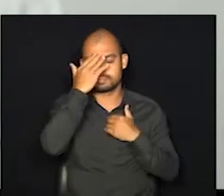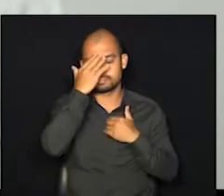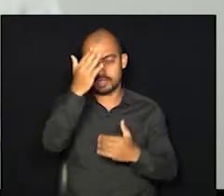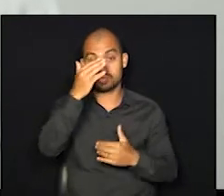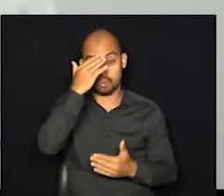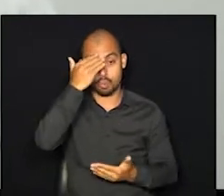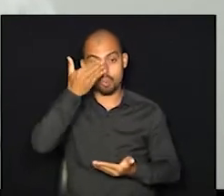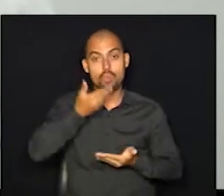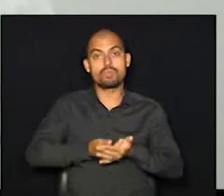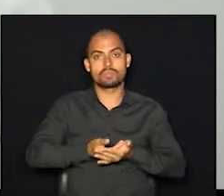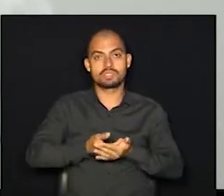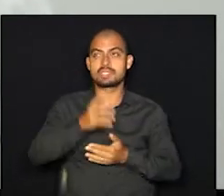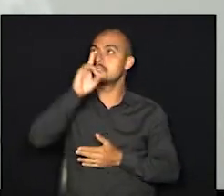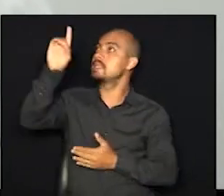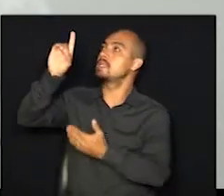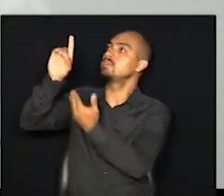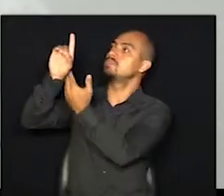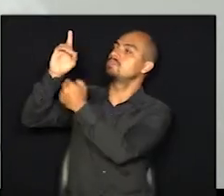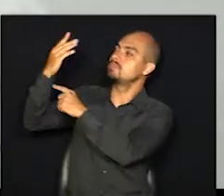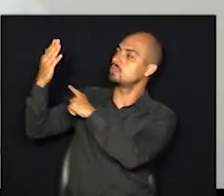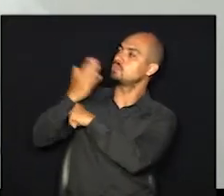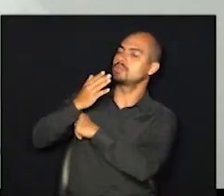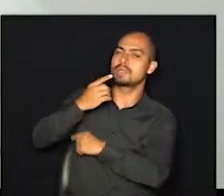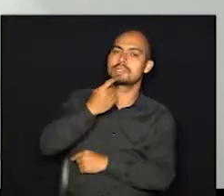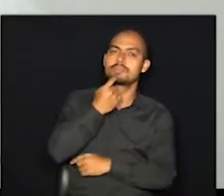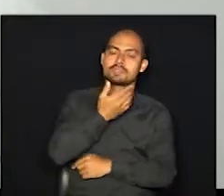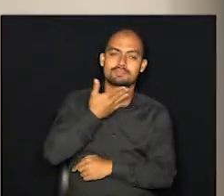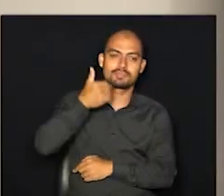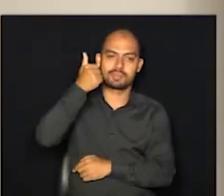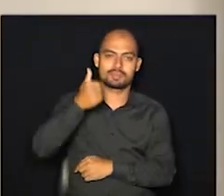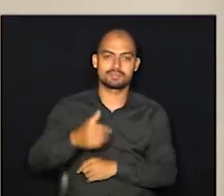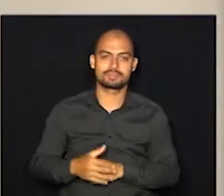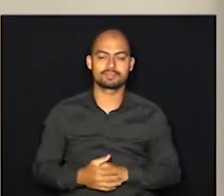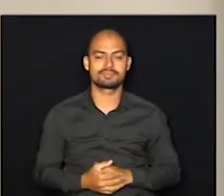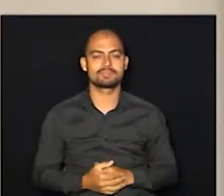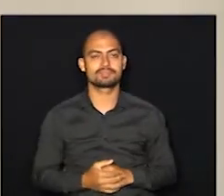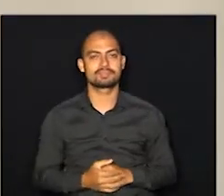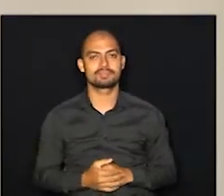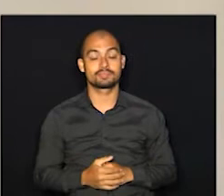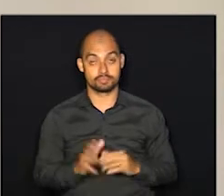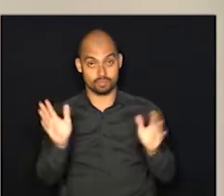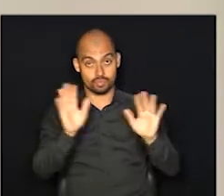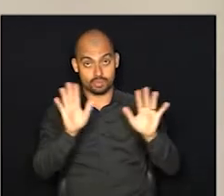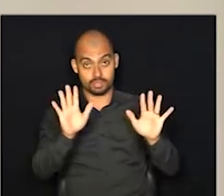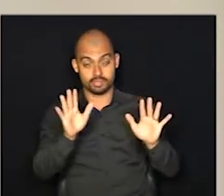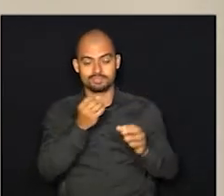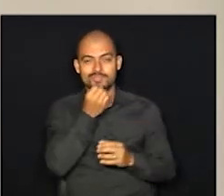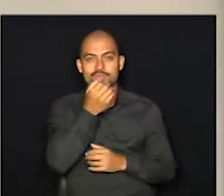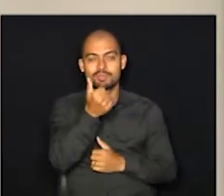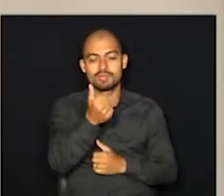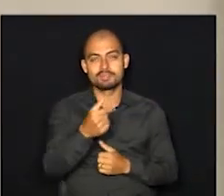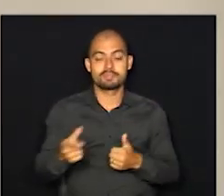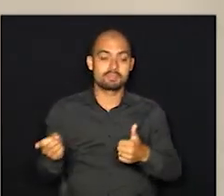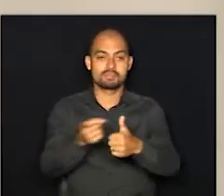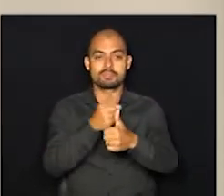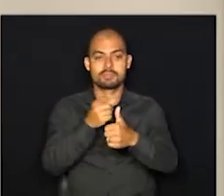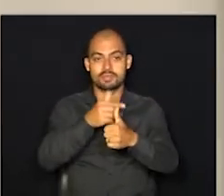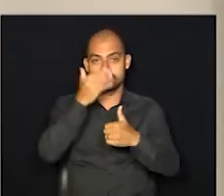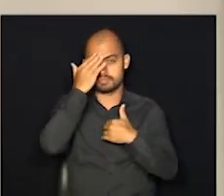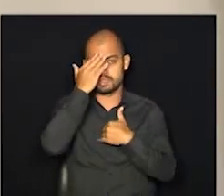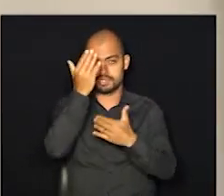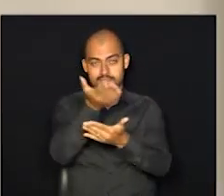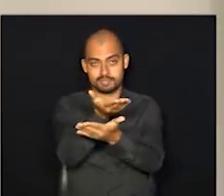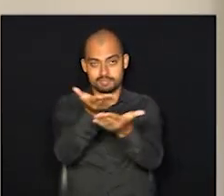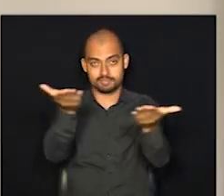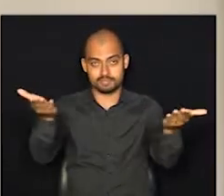confiança e, com a ajuda de Deus, faremos uma Campinas melhor. Olá, tudo bem? Eu quero primeiramente agradecer